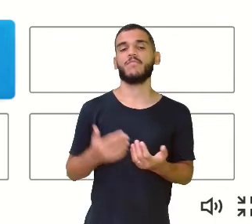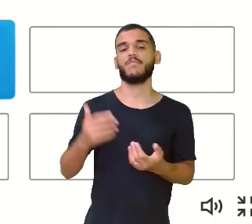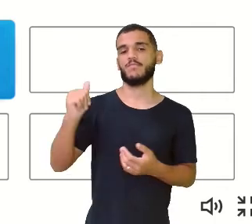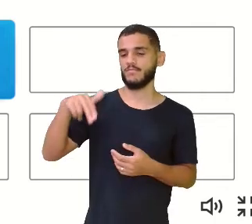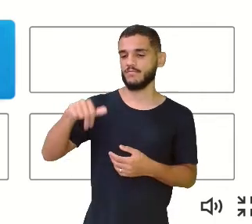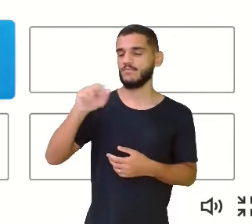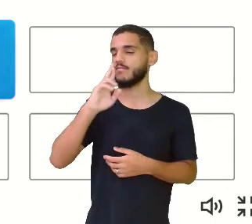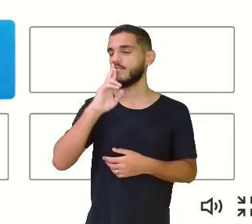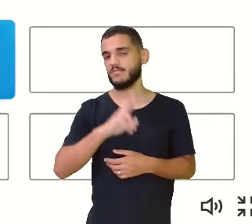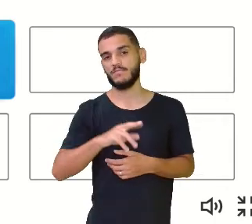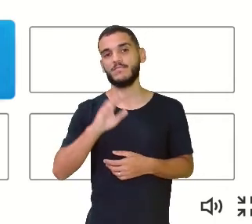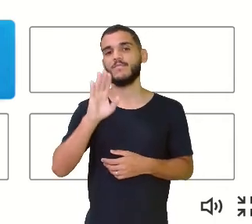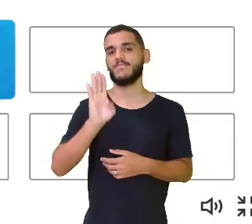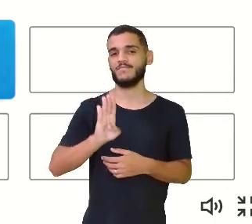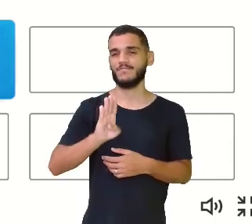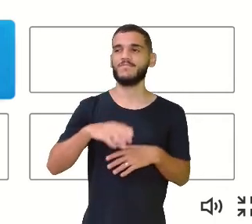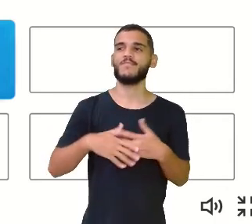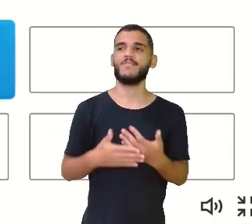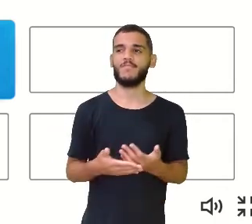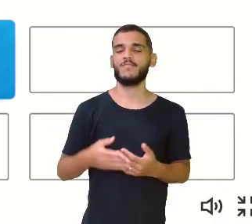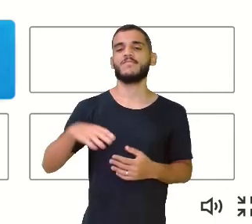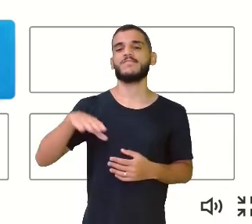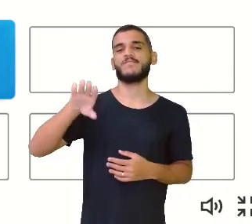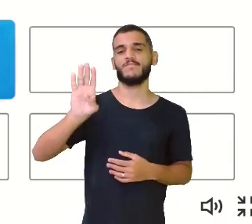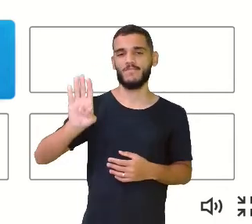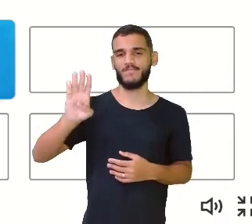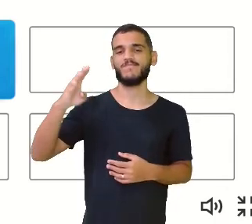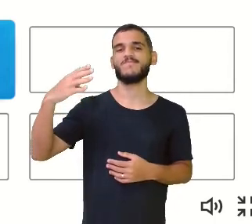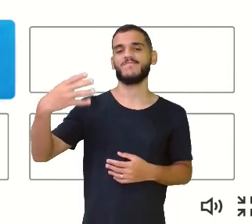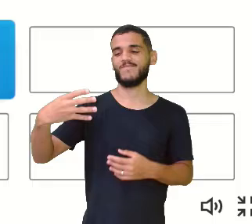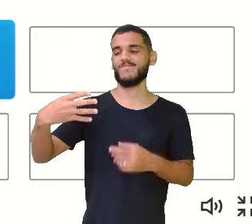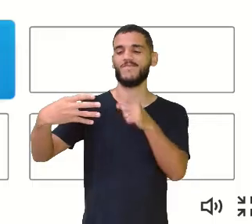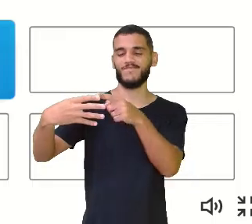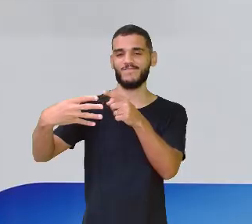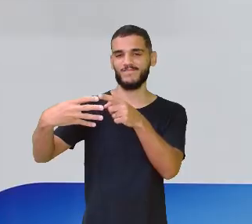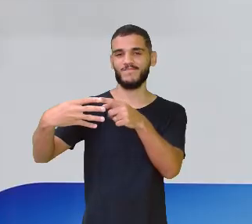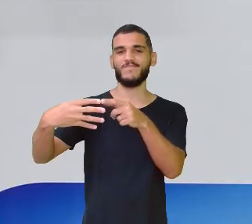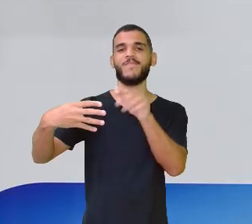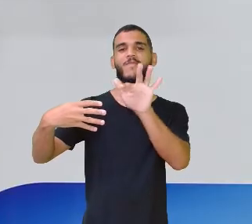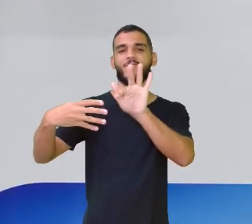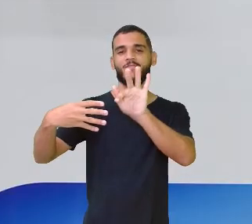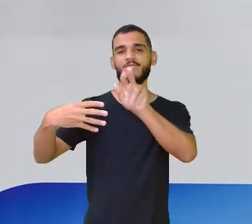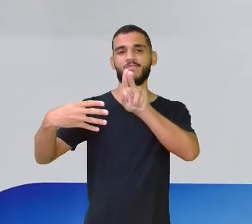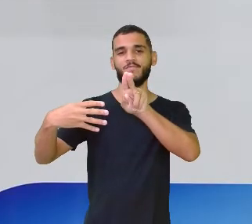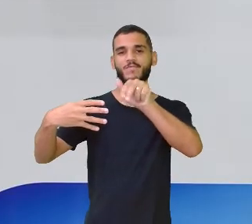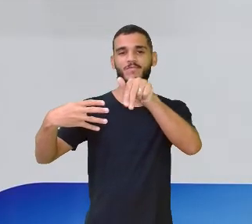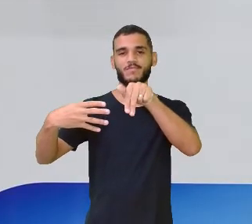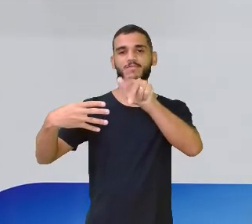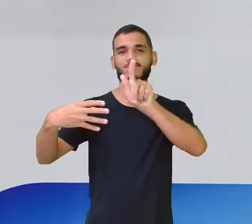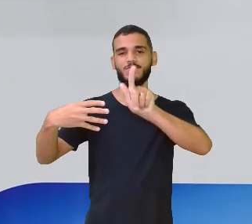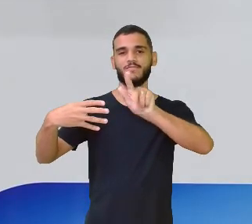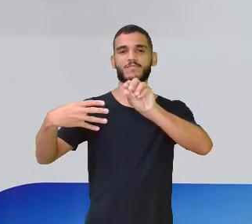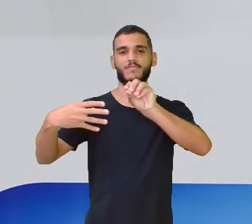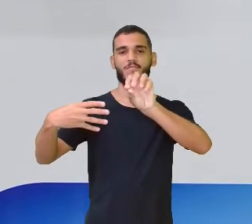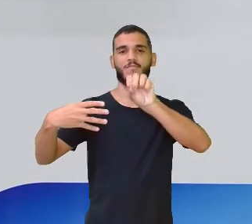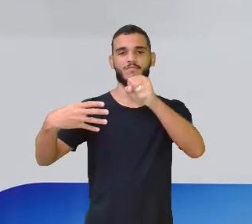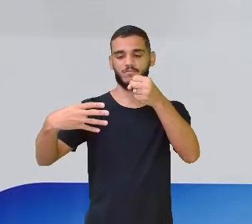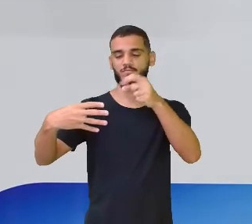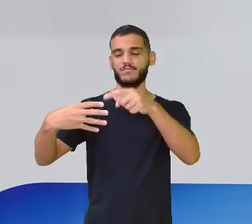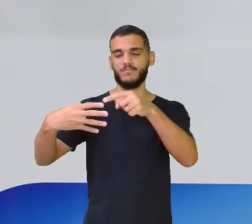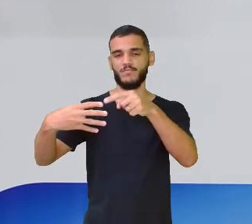que era B. Muito Eita, bem, que a divisão. os fungos são B, são bióticos, eles têm vida. E as